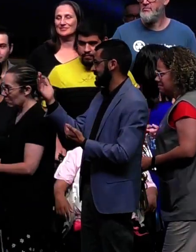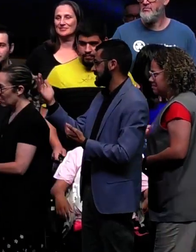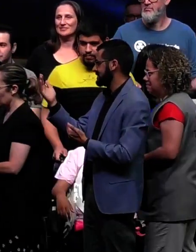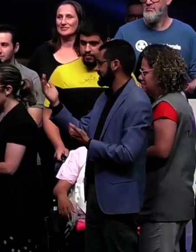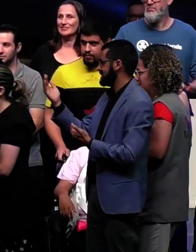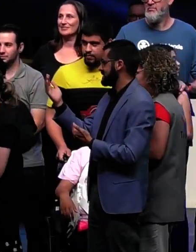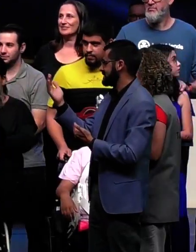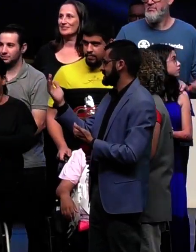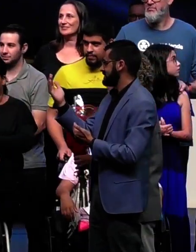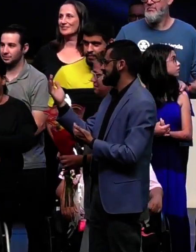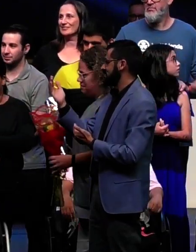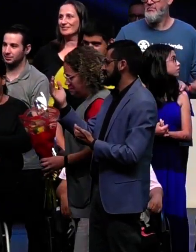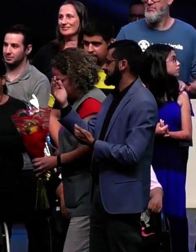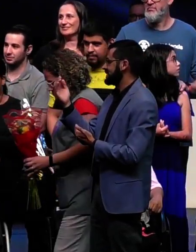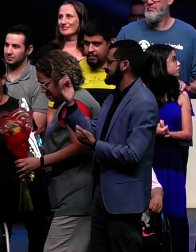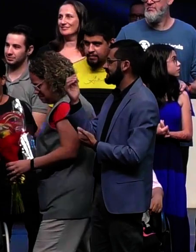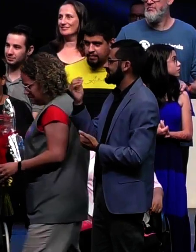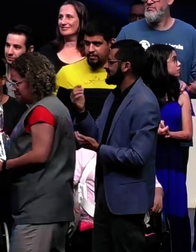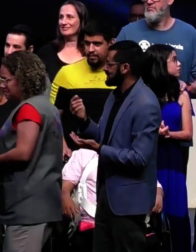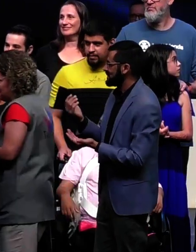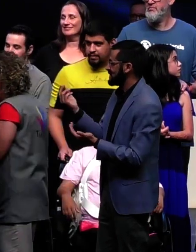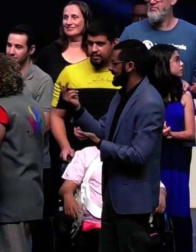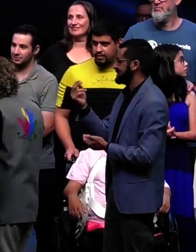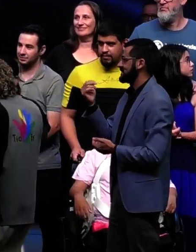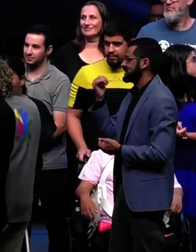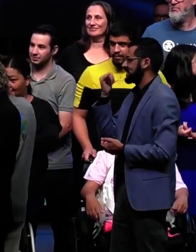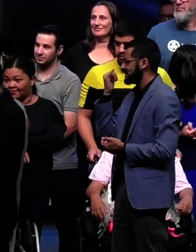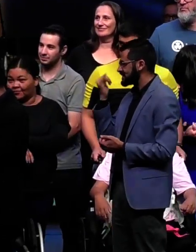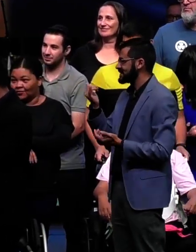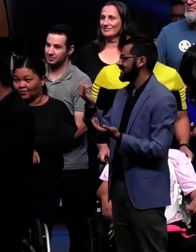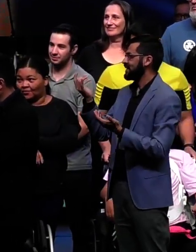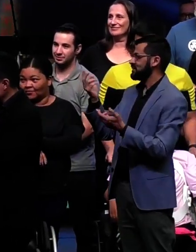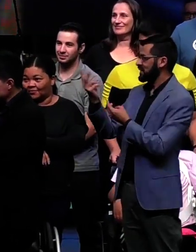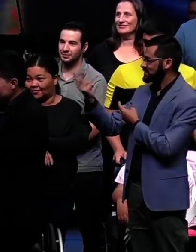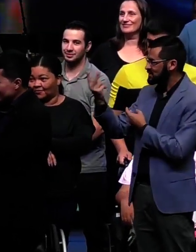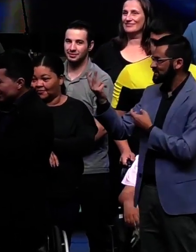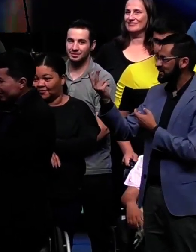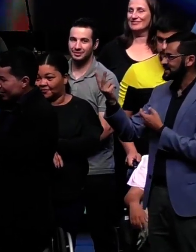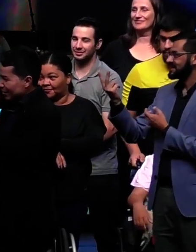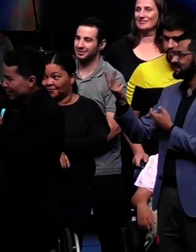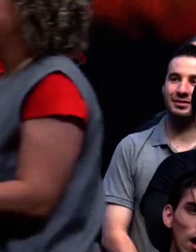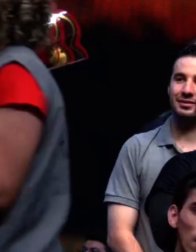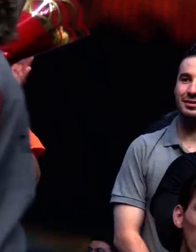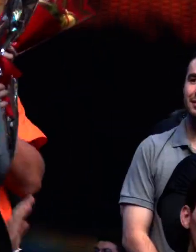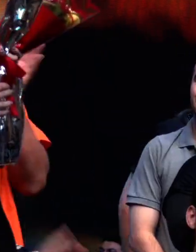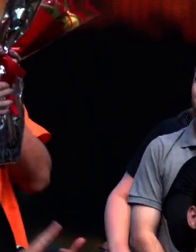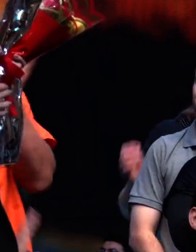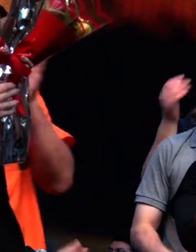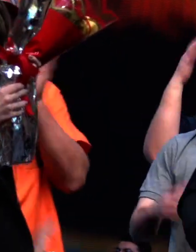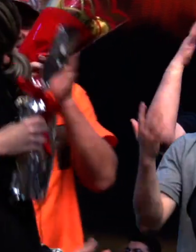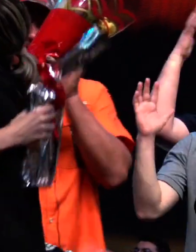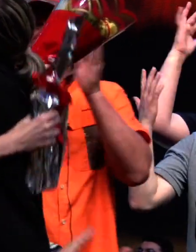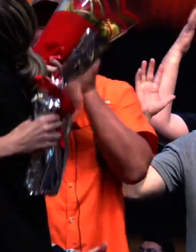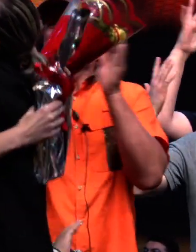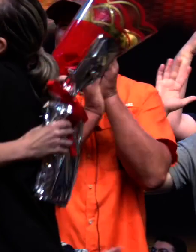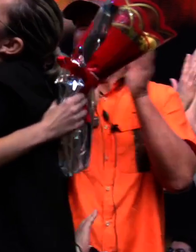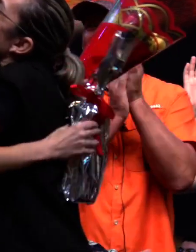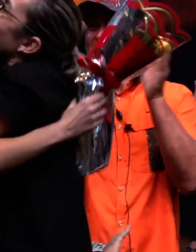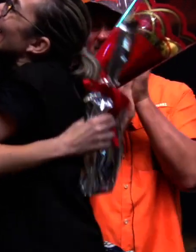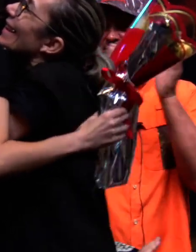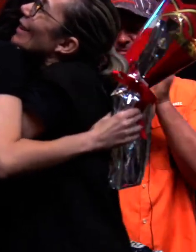aqui para Jéssica e para Paola. Você pode aplaudir o